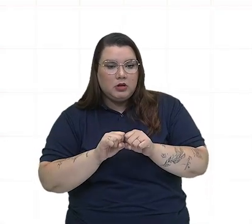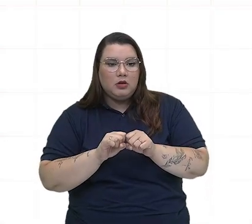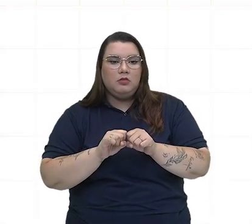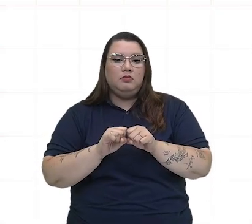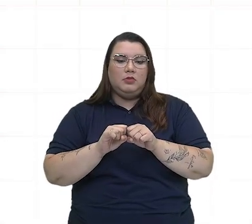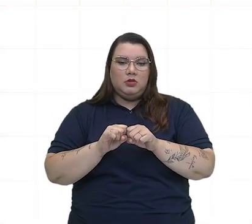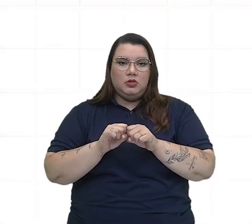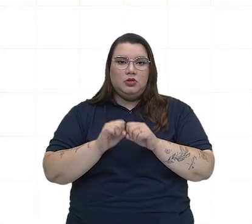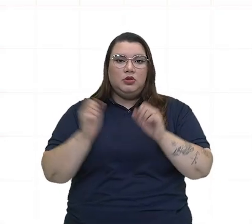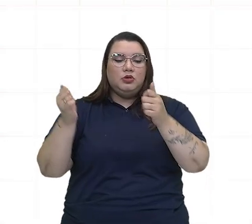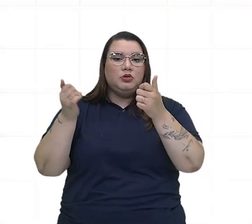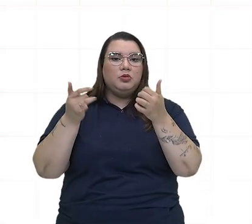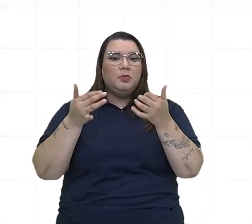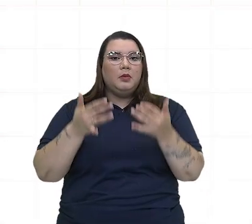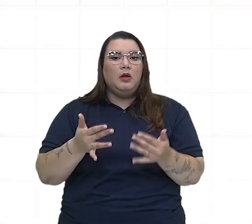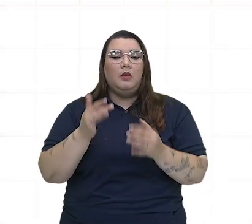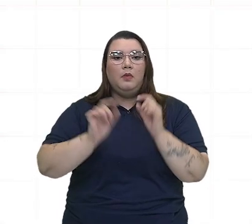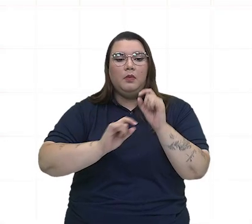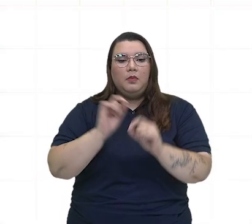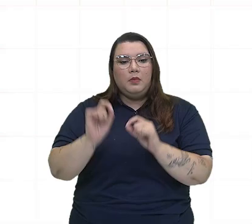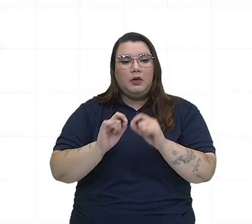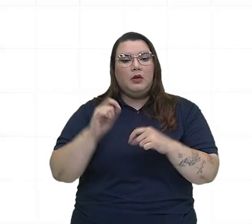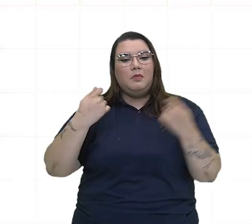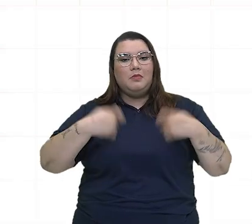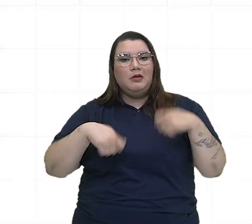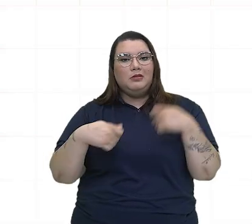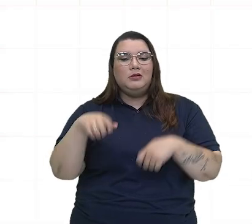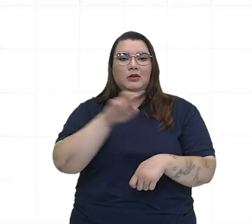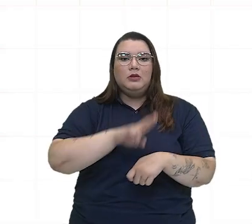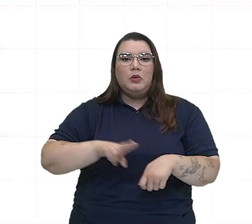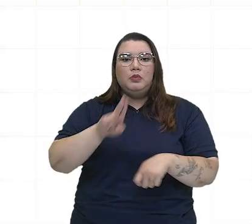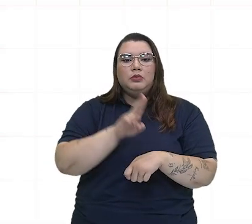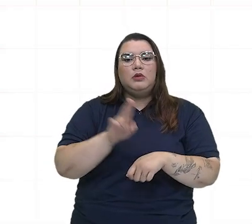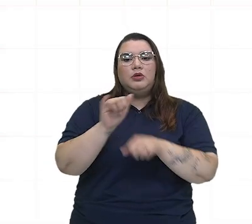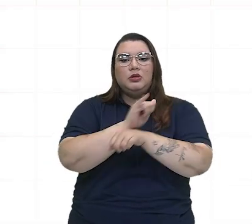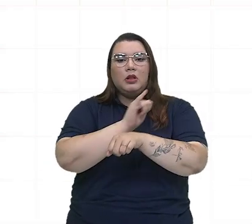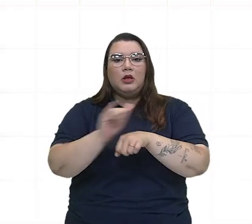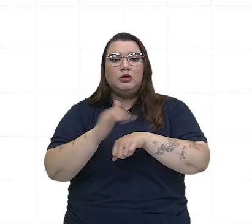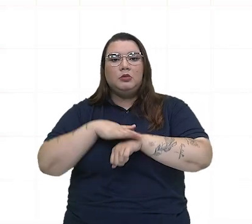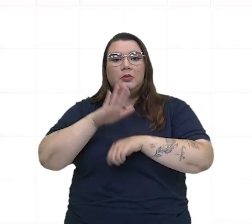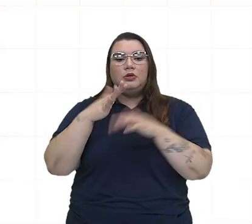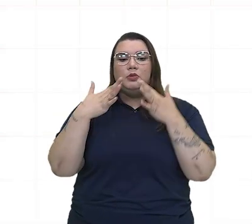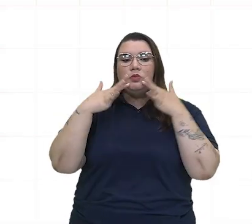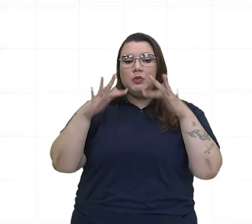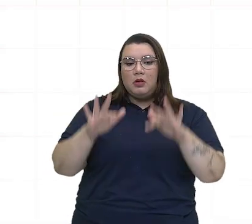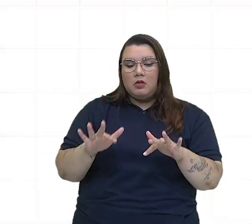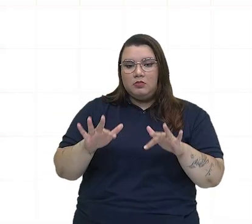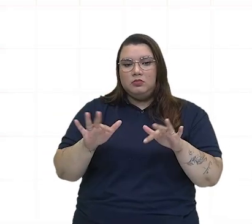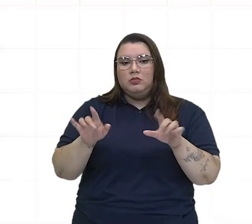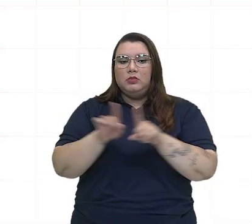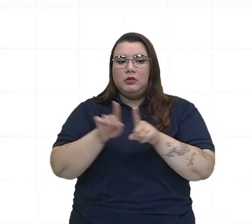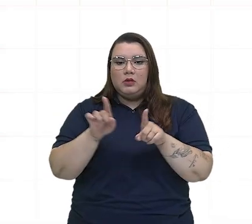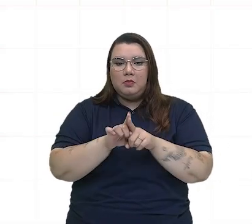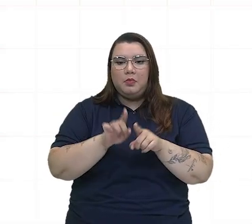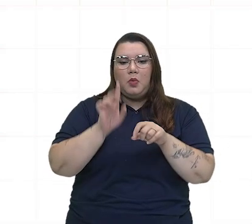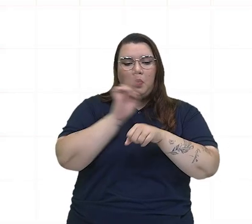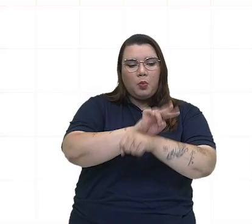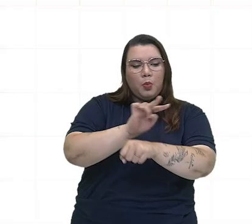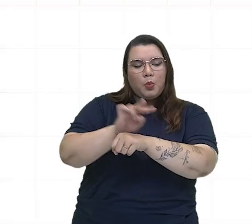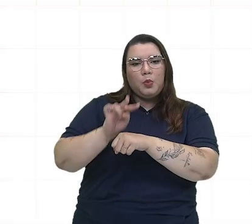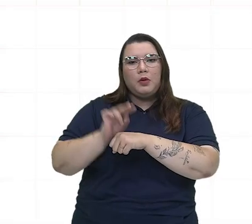extensivo, nós vamos ter ali o uso de técnicas mais naturais, de plantio e de defesa